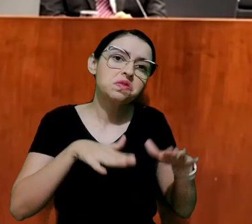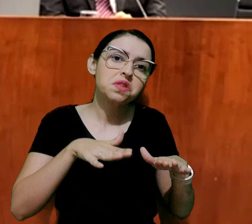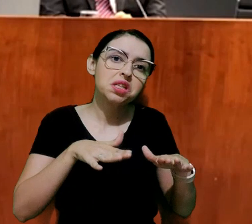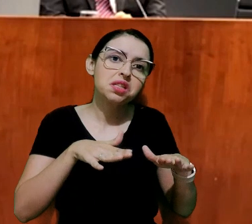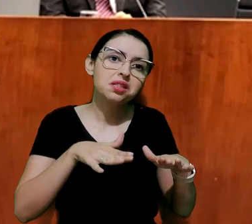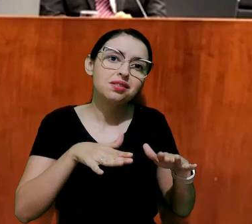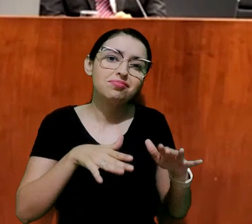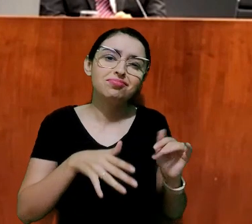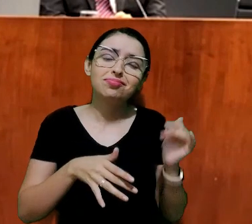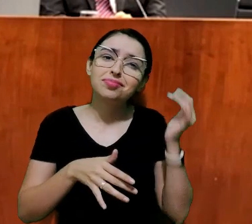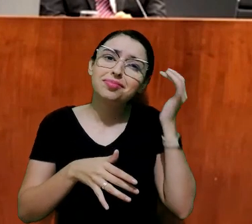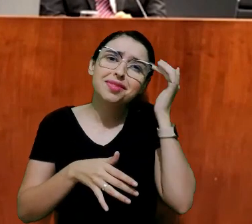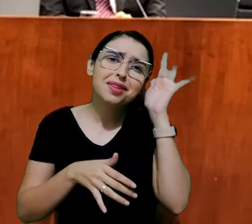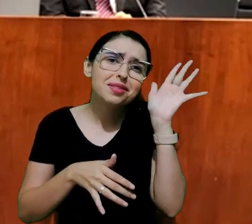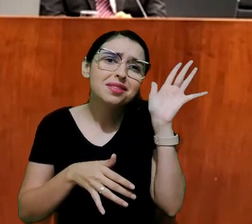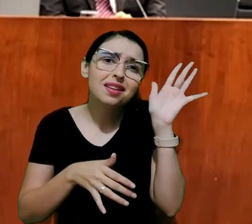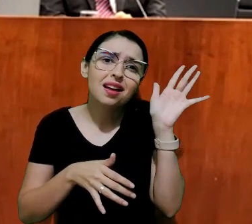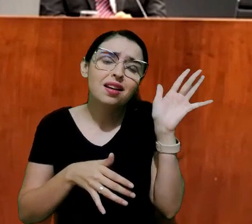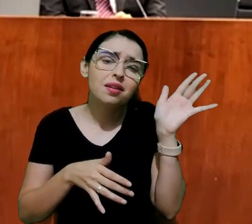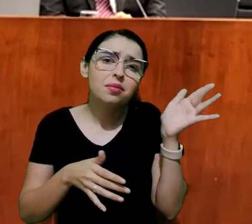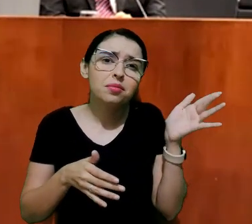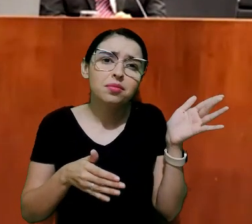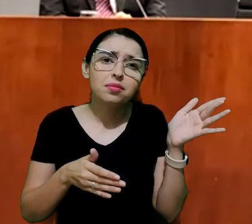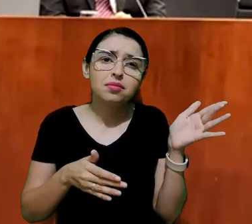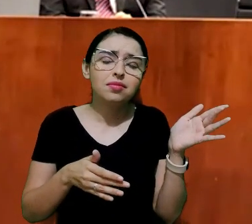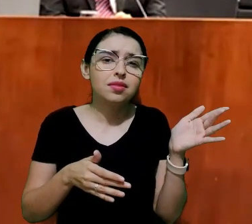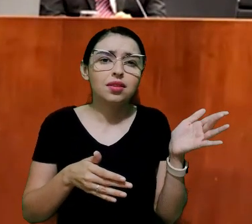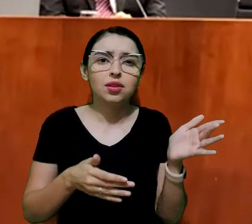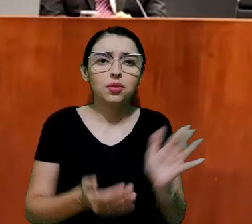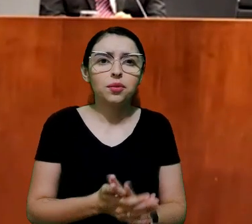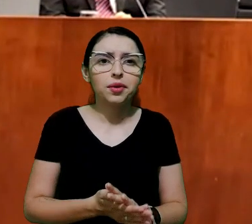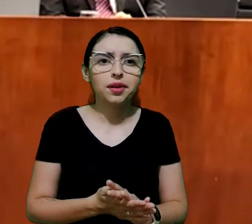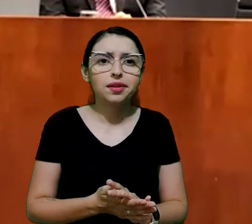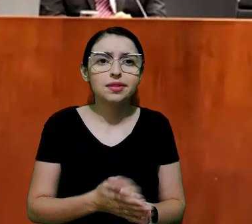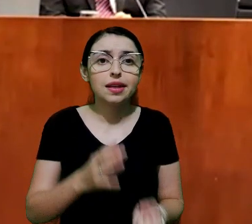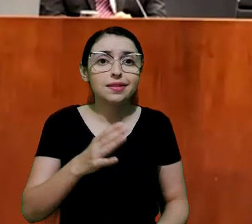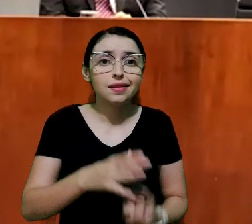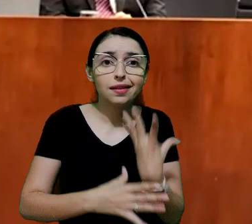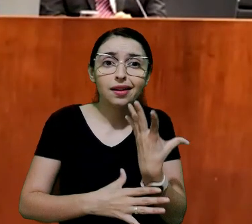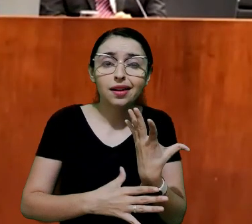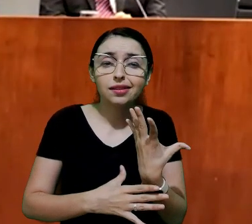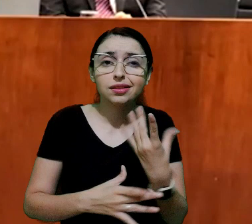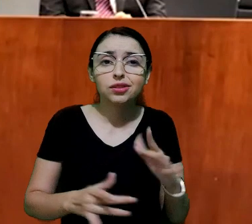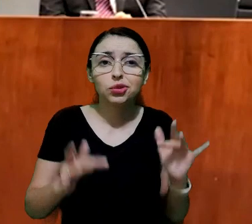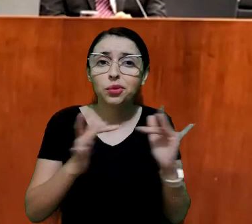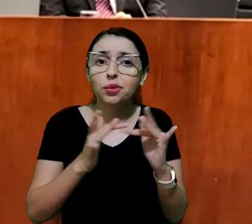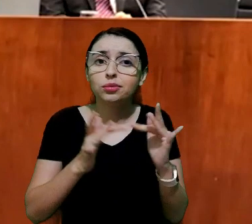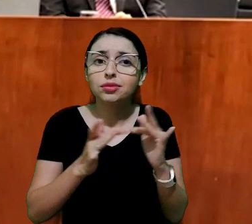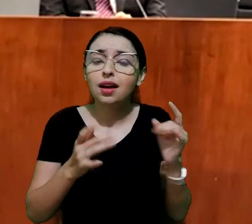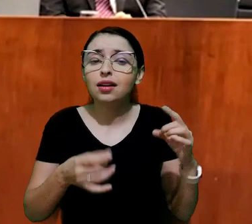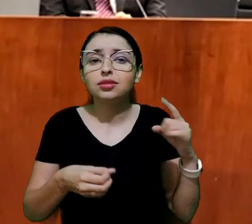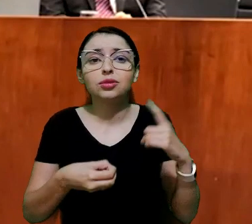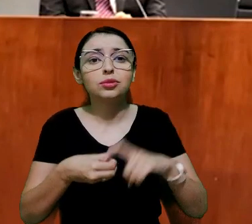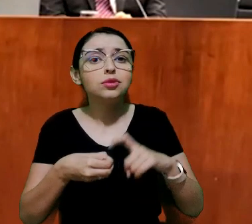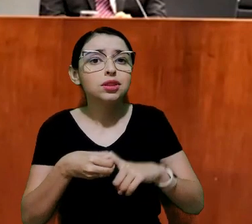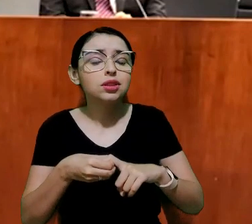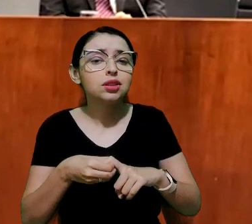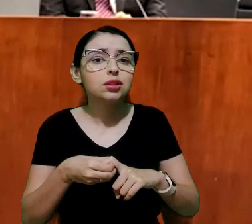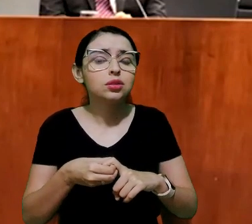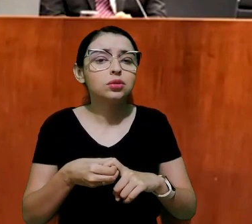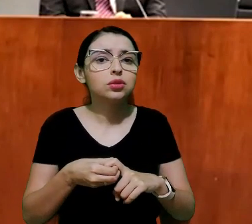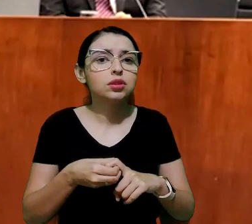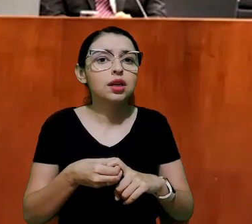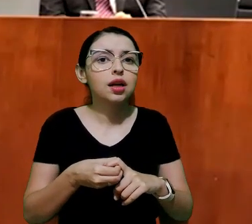nem sabe que houve este fenômeno criador de um vínculo que opera um